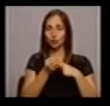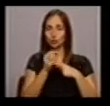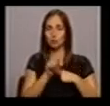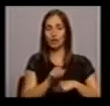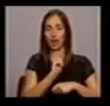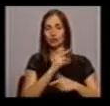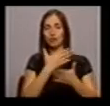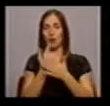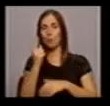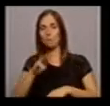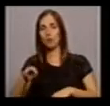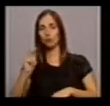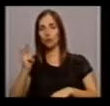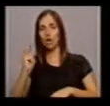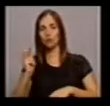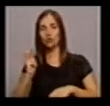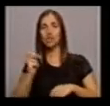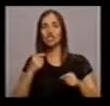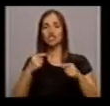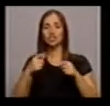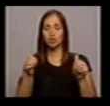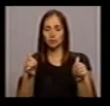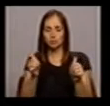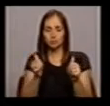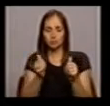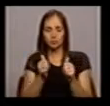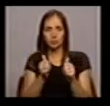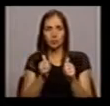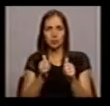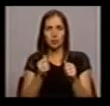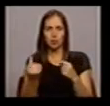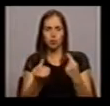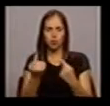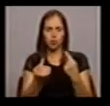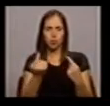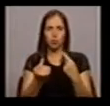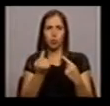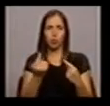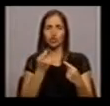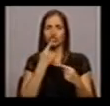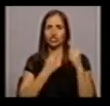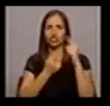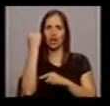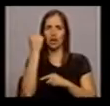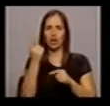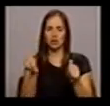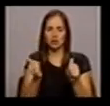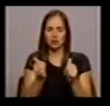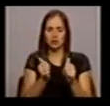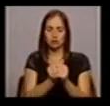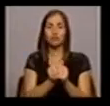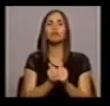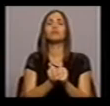cada vez mais. Ficam um bocadinho mais turbulentas, começam a orbitar de uma maneira um bocado mais estranha, mas aproximam-se cada vez mais e formam um sistema